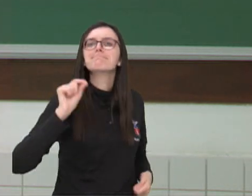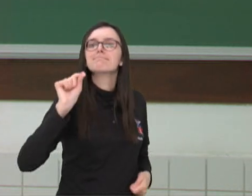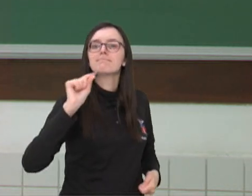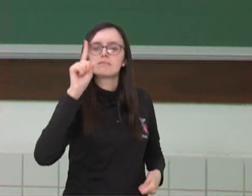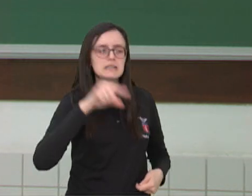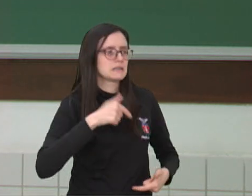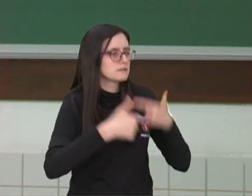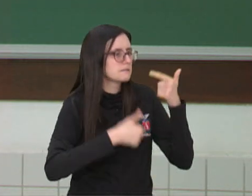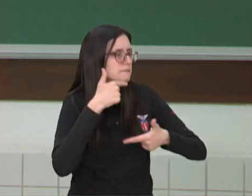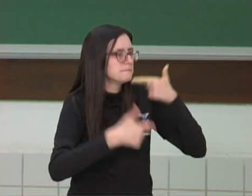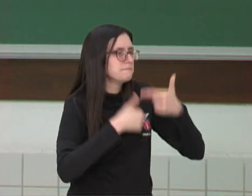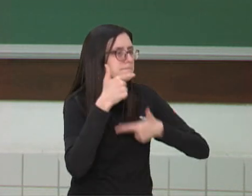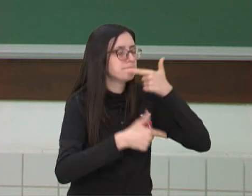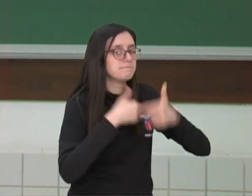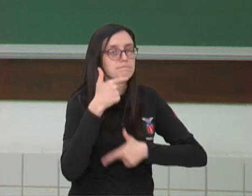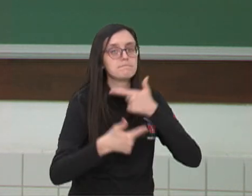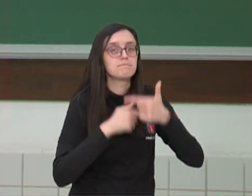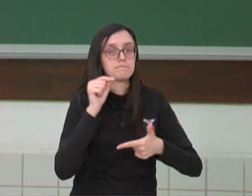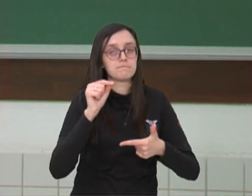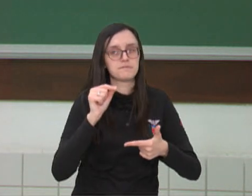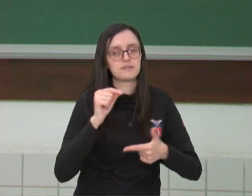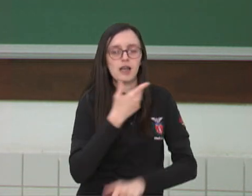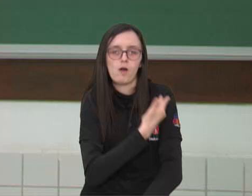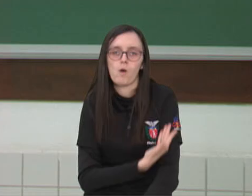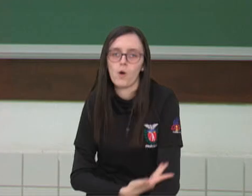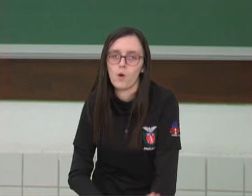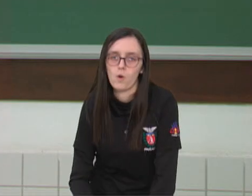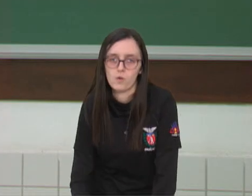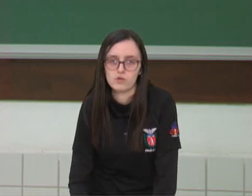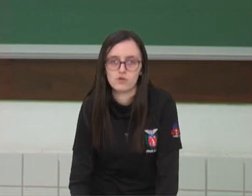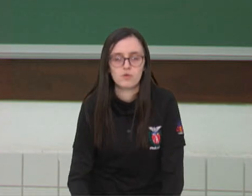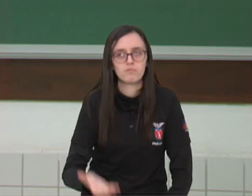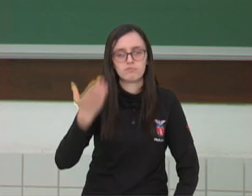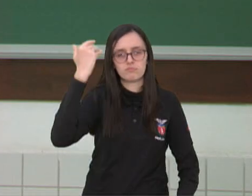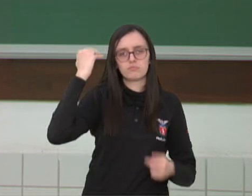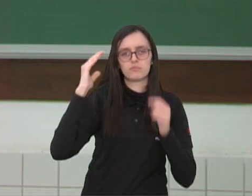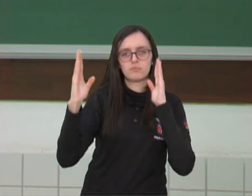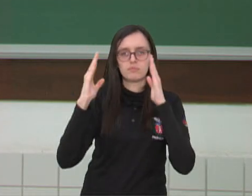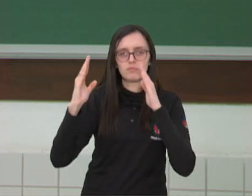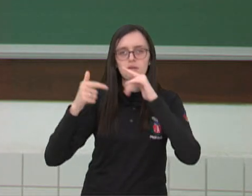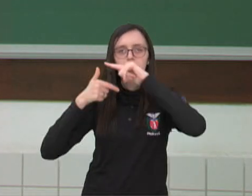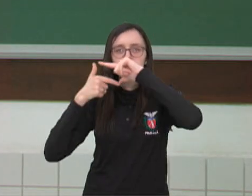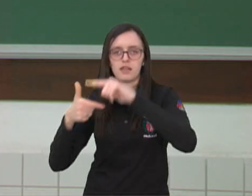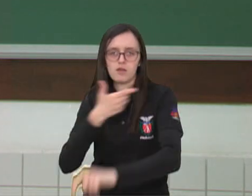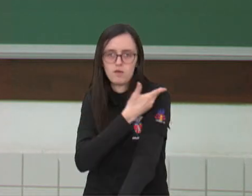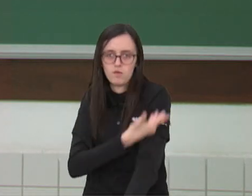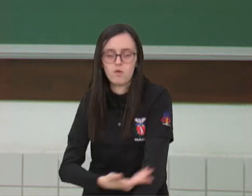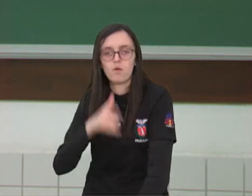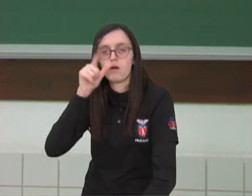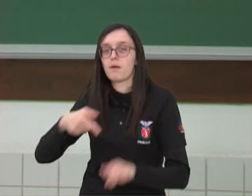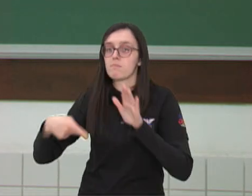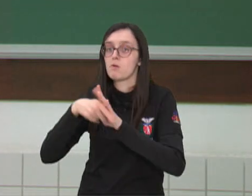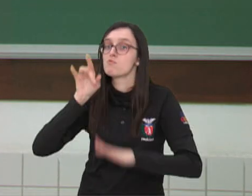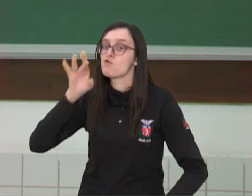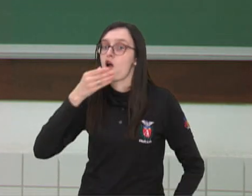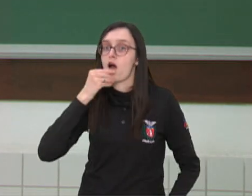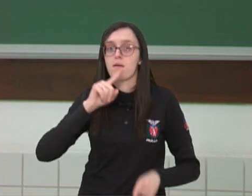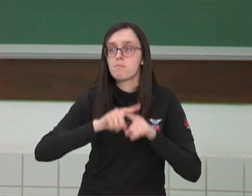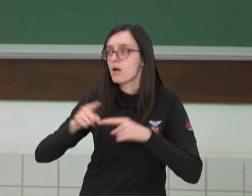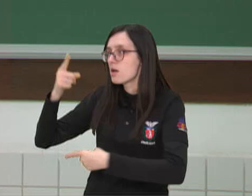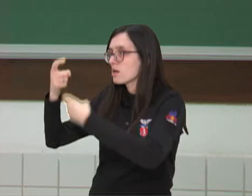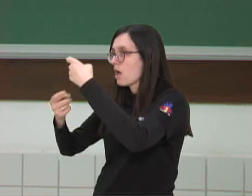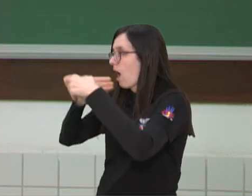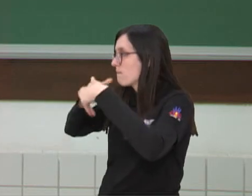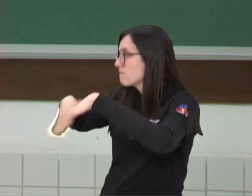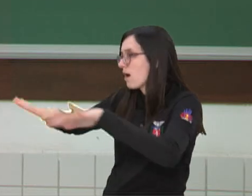passaram a exercer funções que, pelos costumes, pela tradição, seriam funções masculinas. Então, a